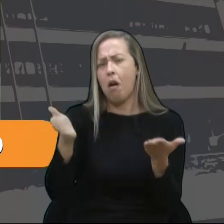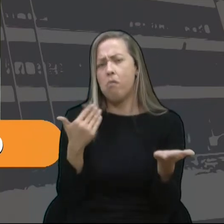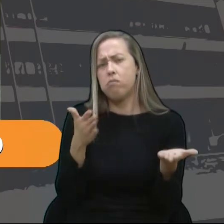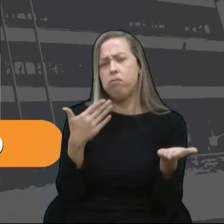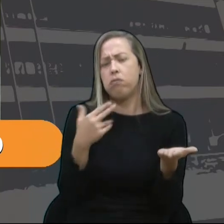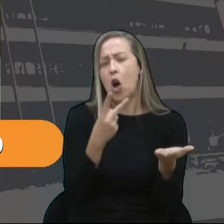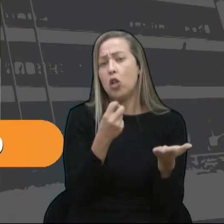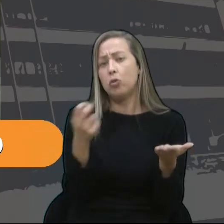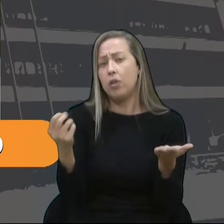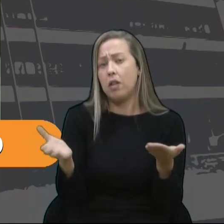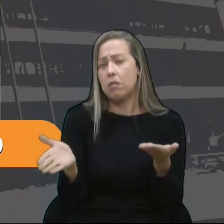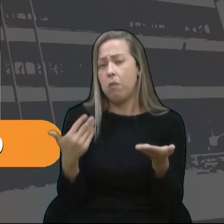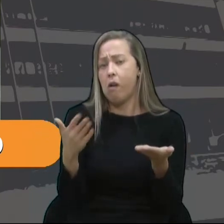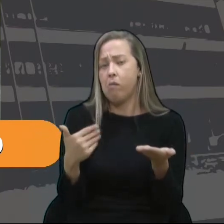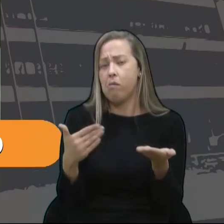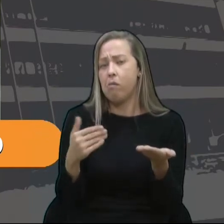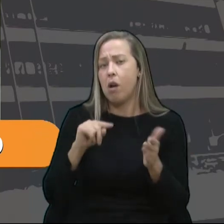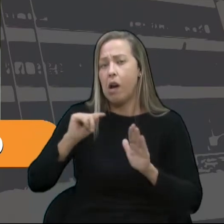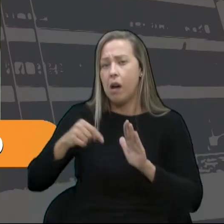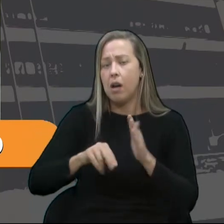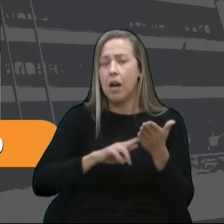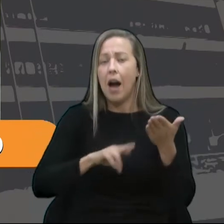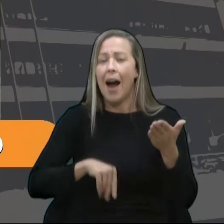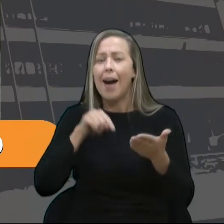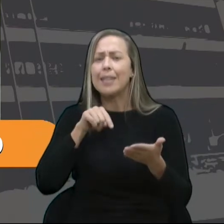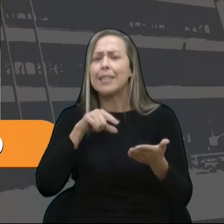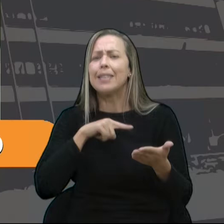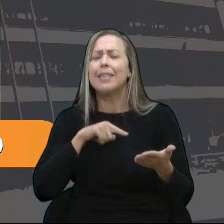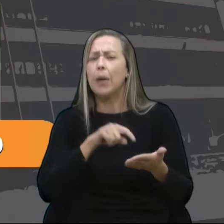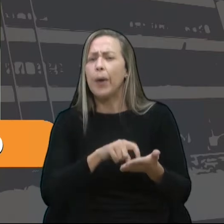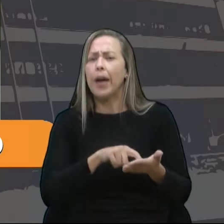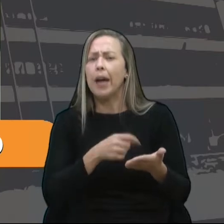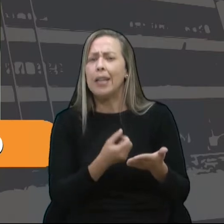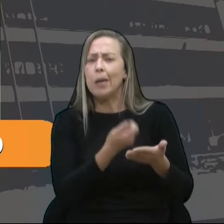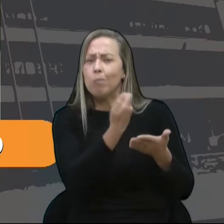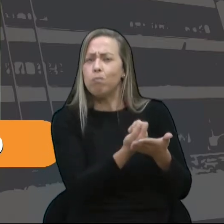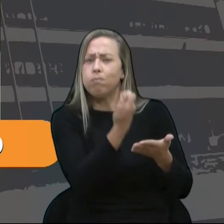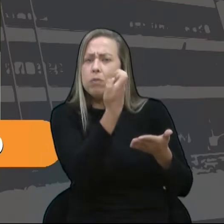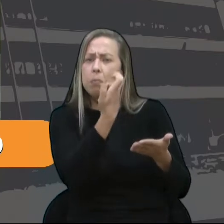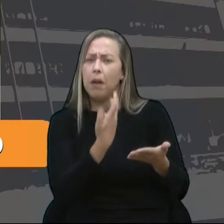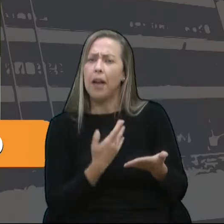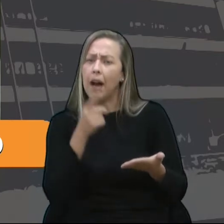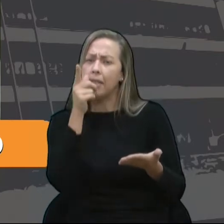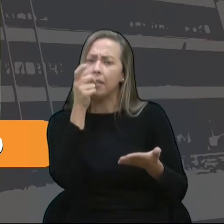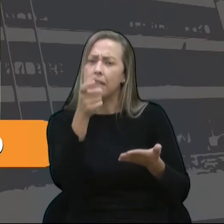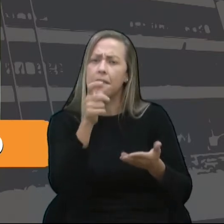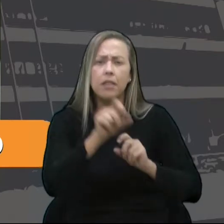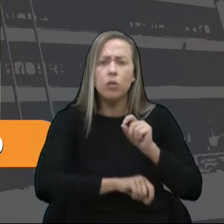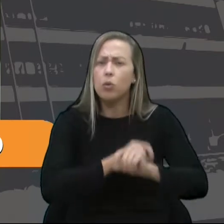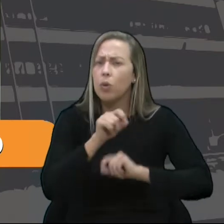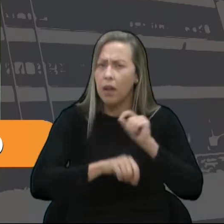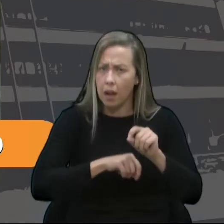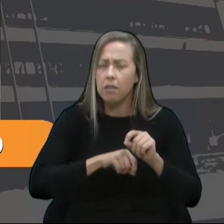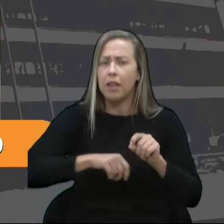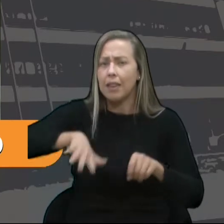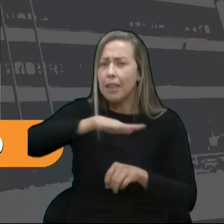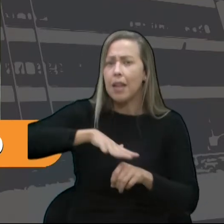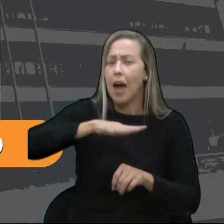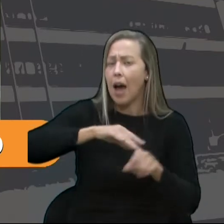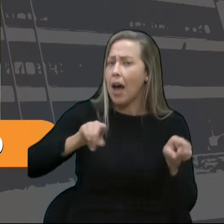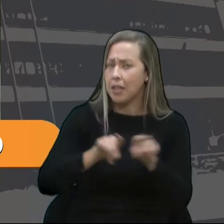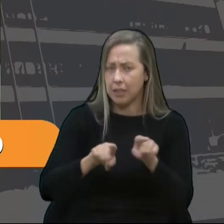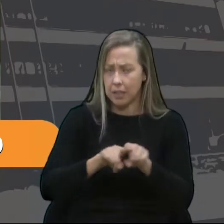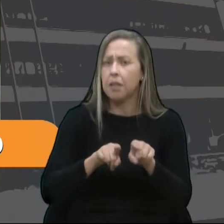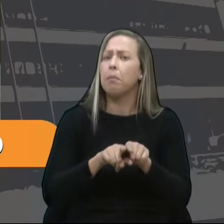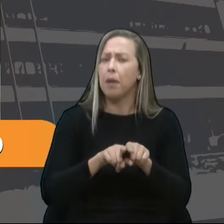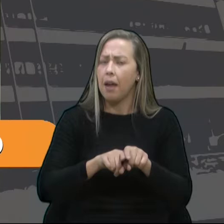de 200 páginas, e ali tem muitos aspectos interessantes na nossa área também, inclusive